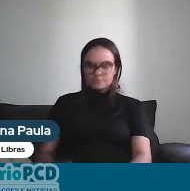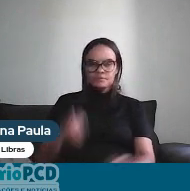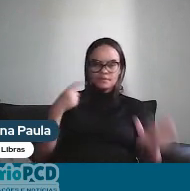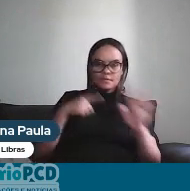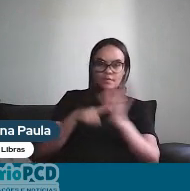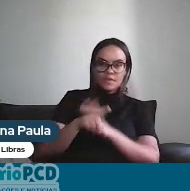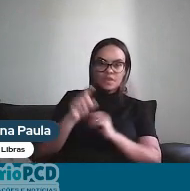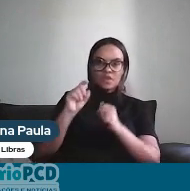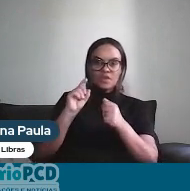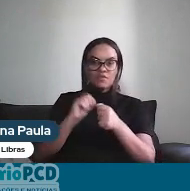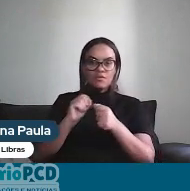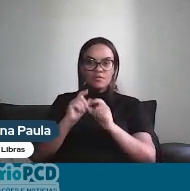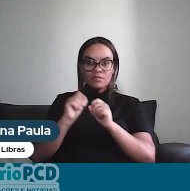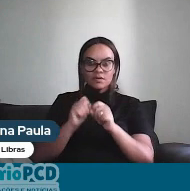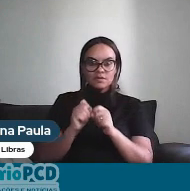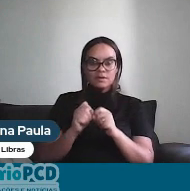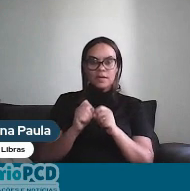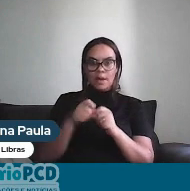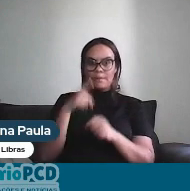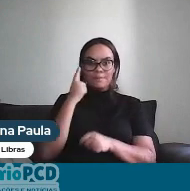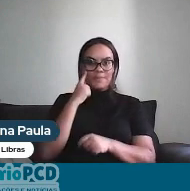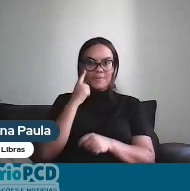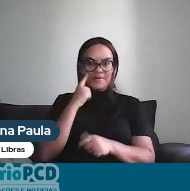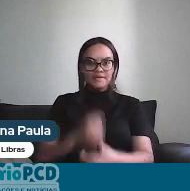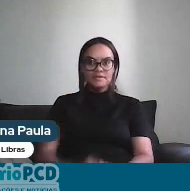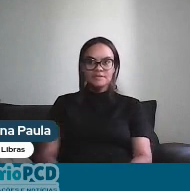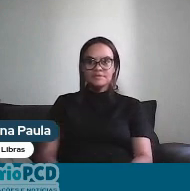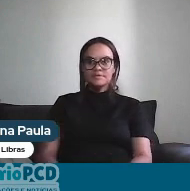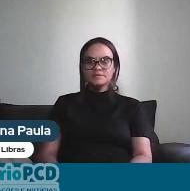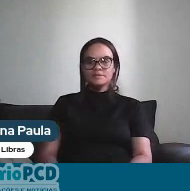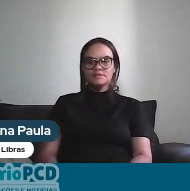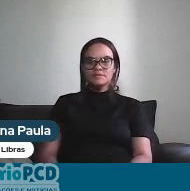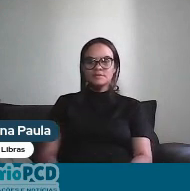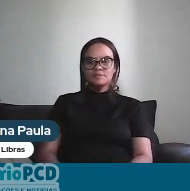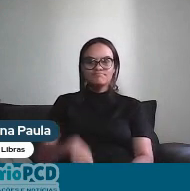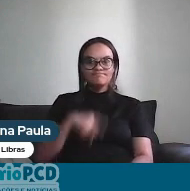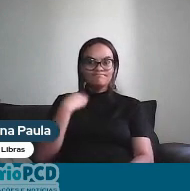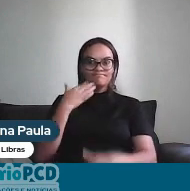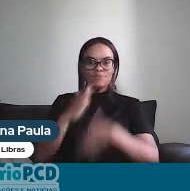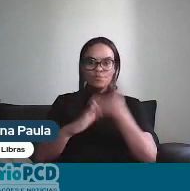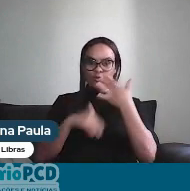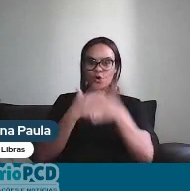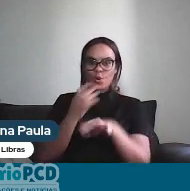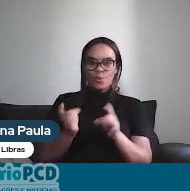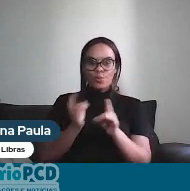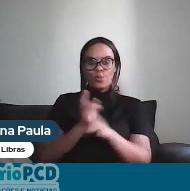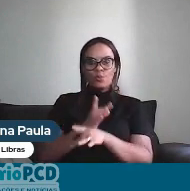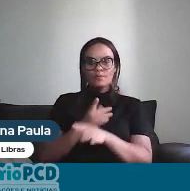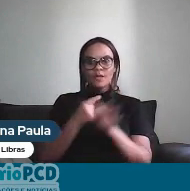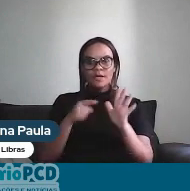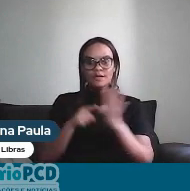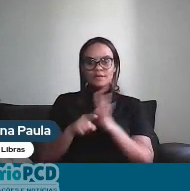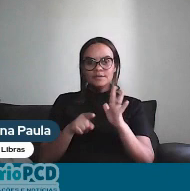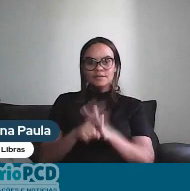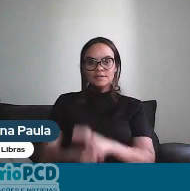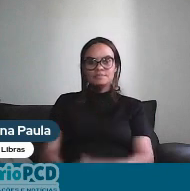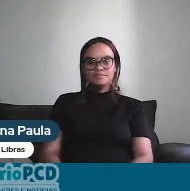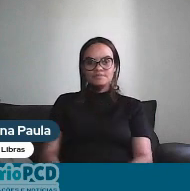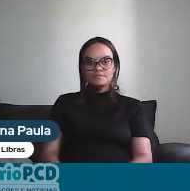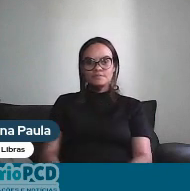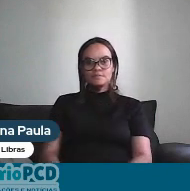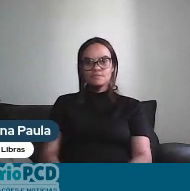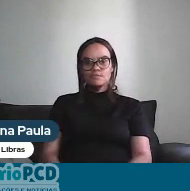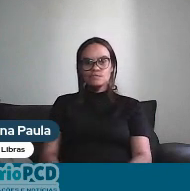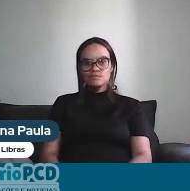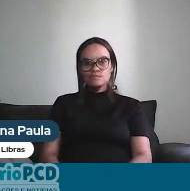feita. Então, reparem que cada vez está ficando mais completo o questionário. E essas